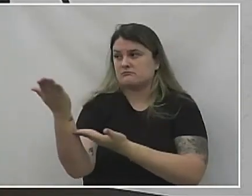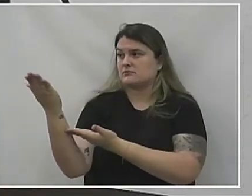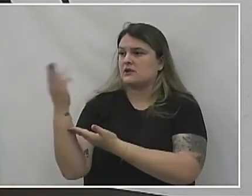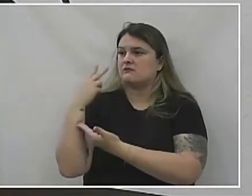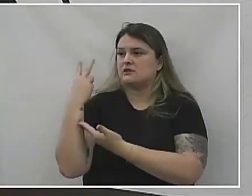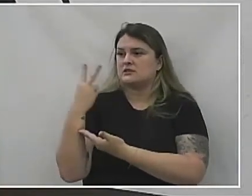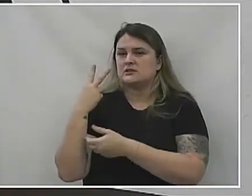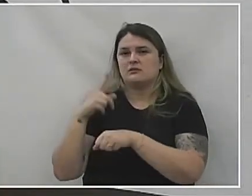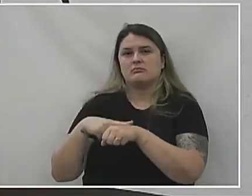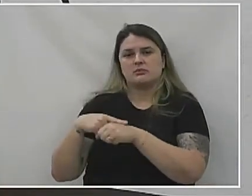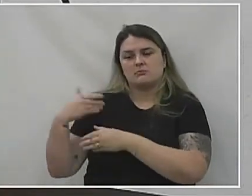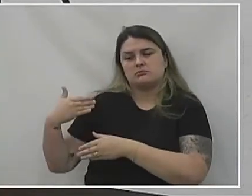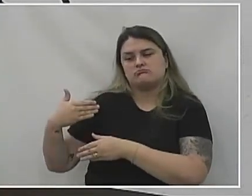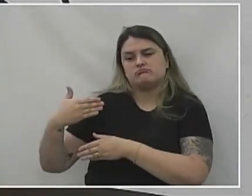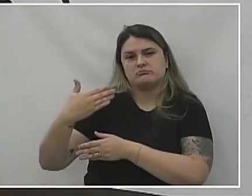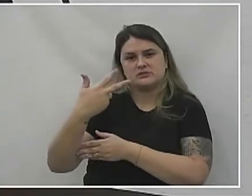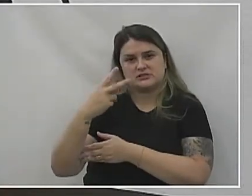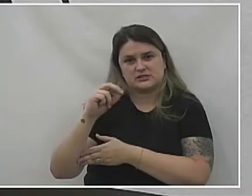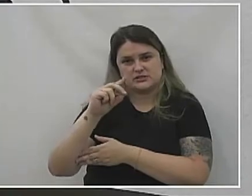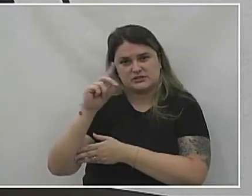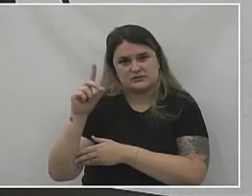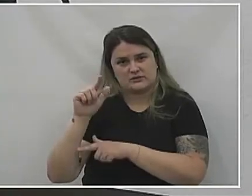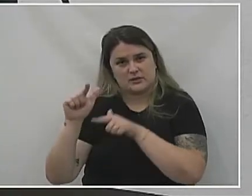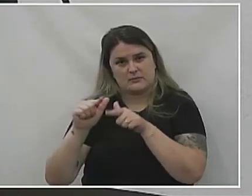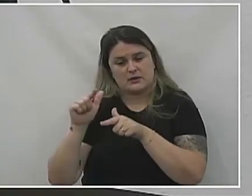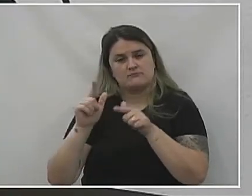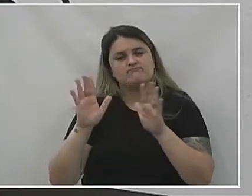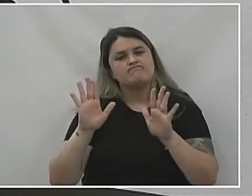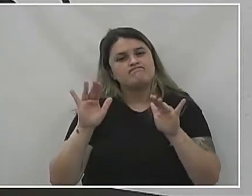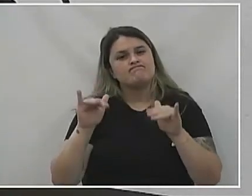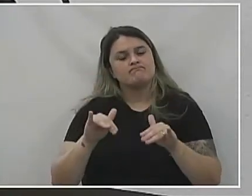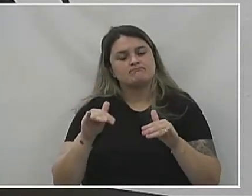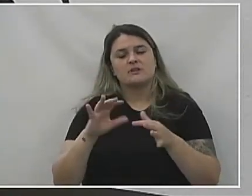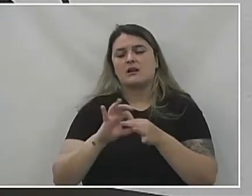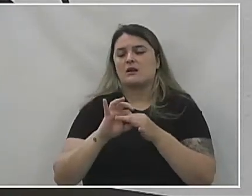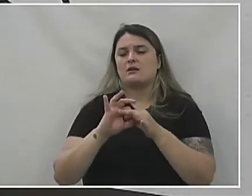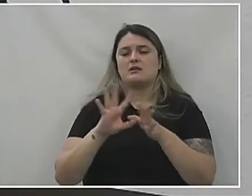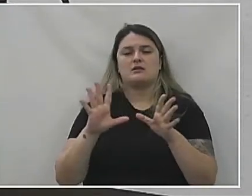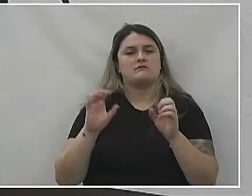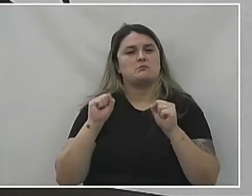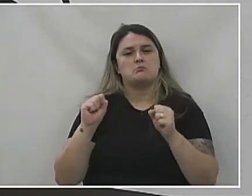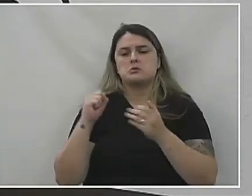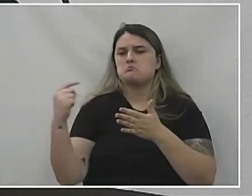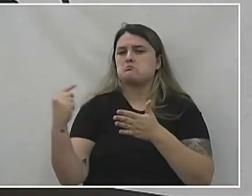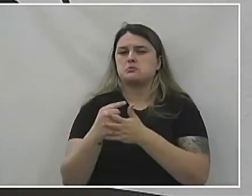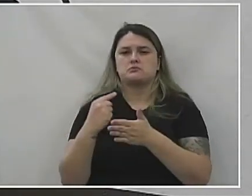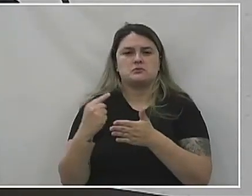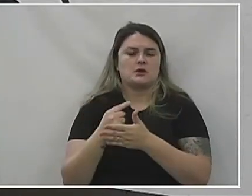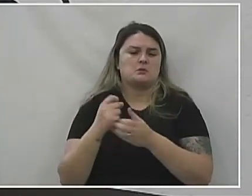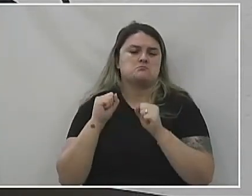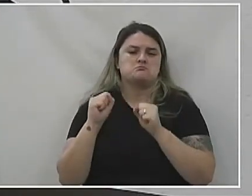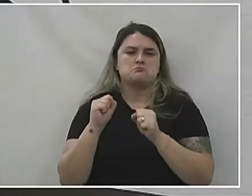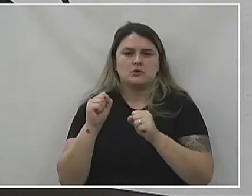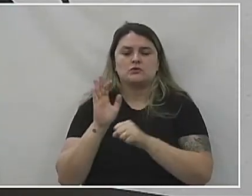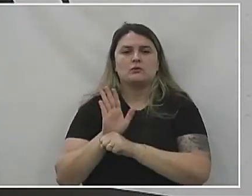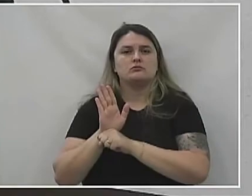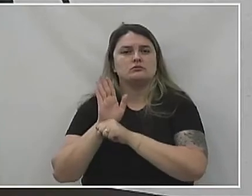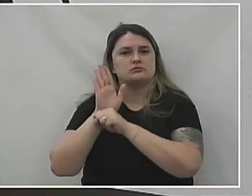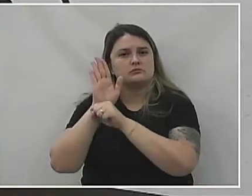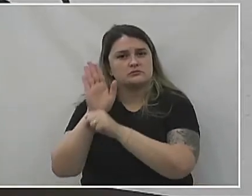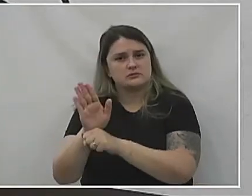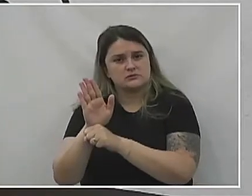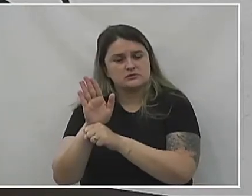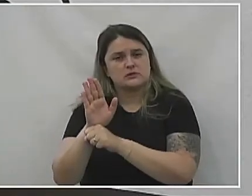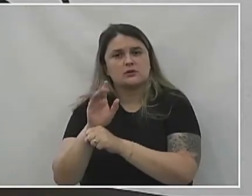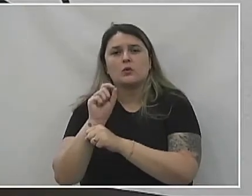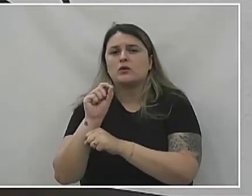colegas vereadores por esse período que passei que junto com vocês e para finalizar Fico à disposição de todos né para poder ajudar